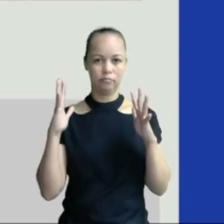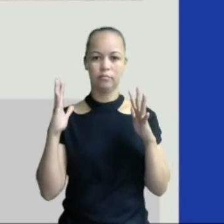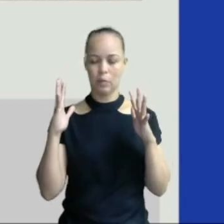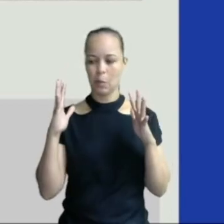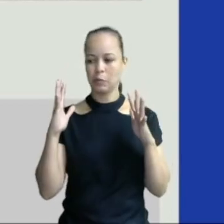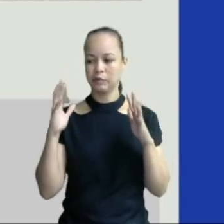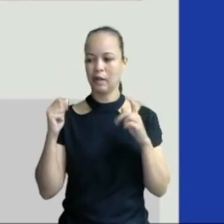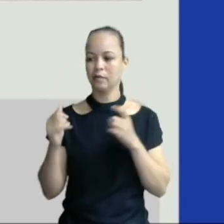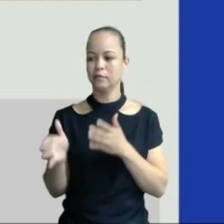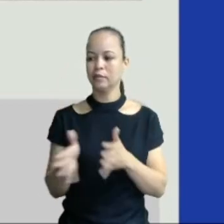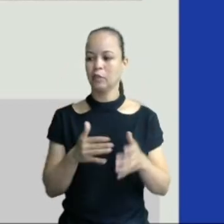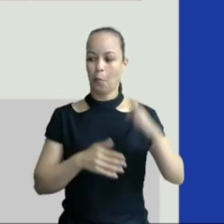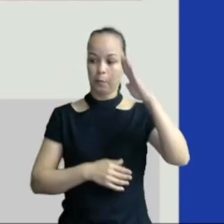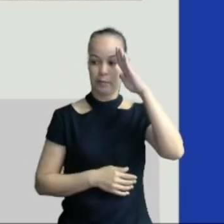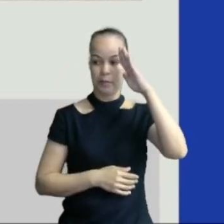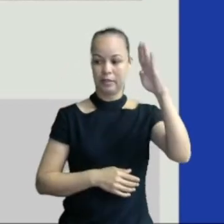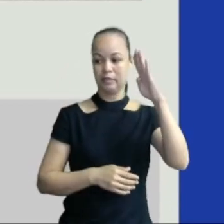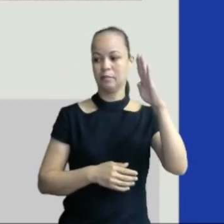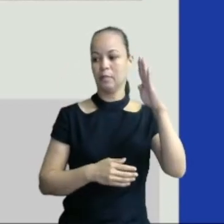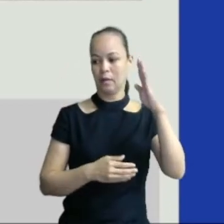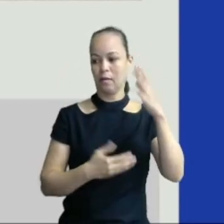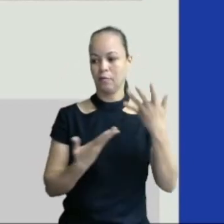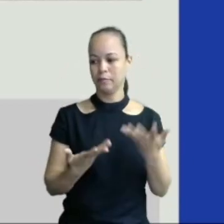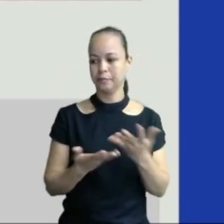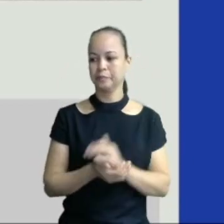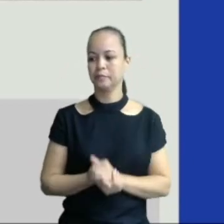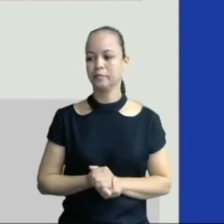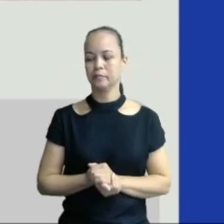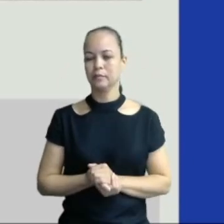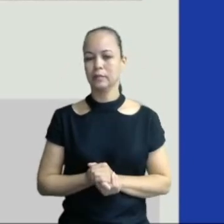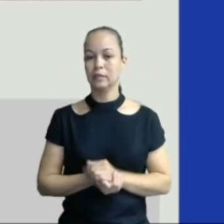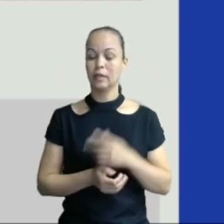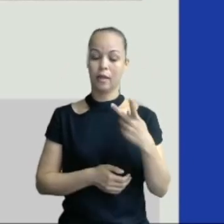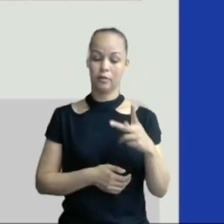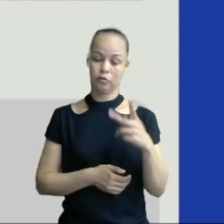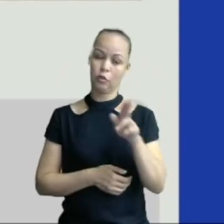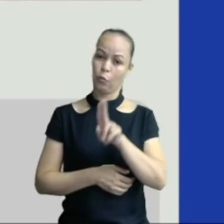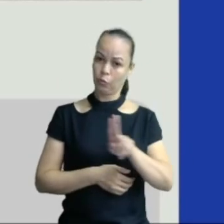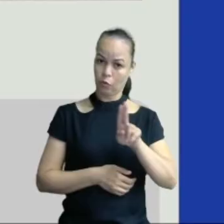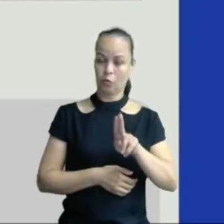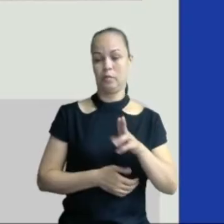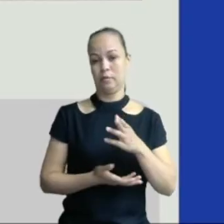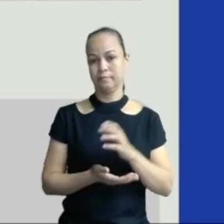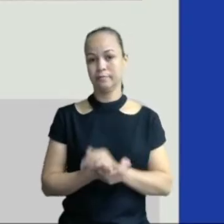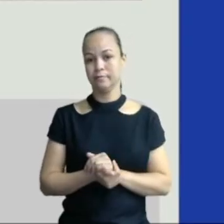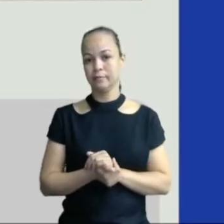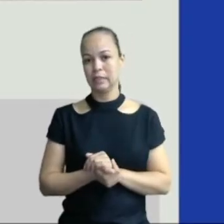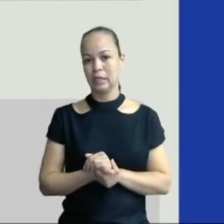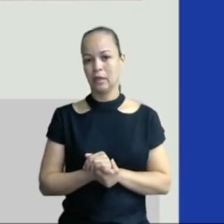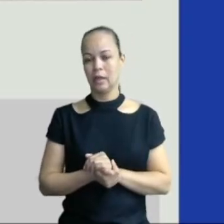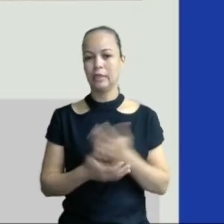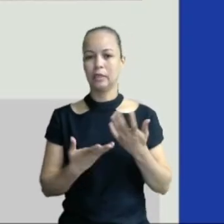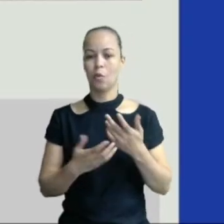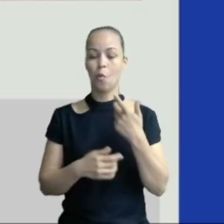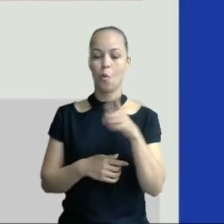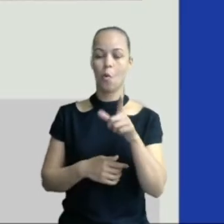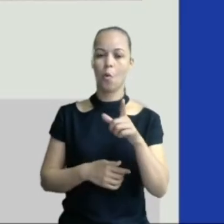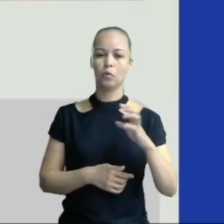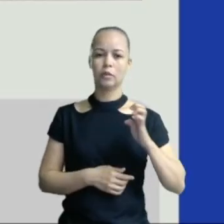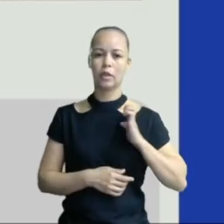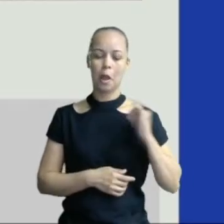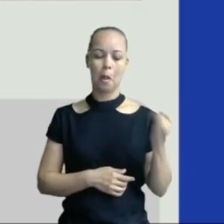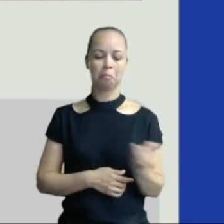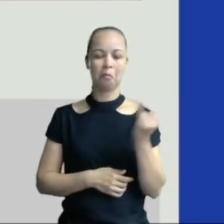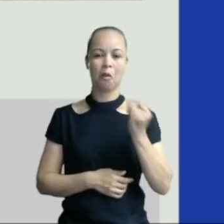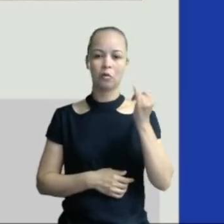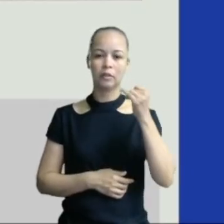bambuzais, que é a mesma coisa de tabocais. Daí o seu nome. Outra riqueza no local era o pau-brasil. Minha